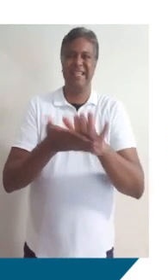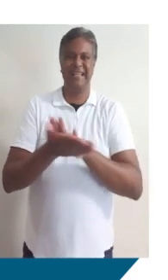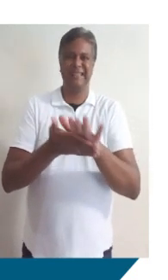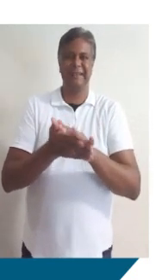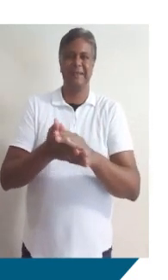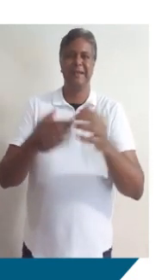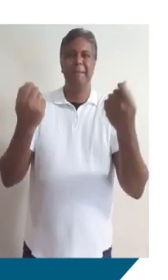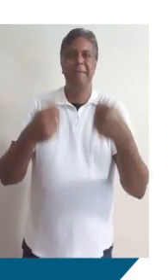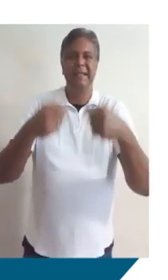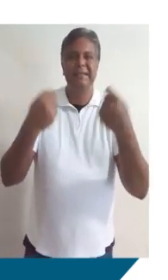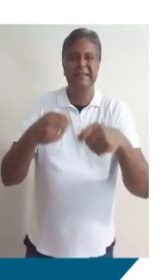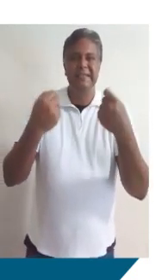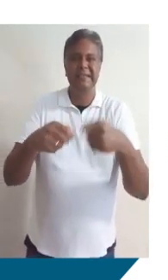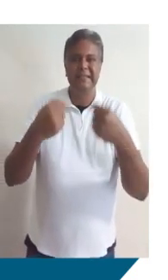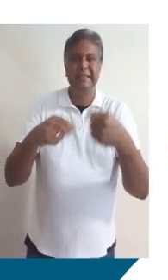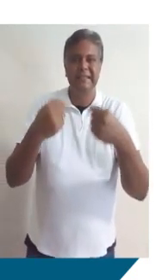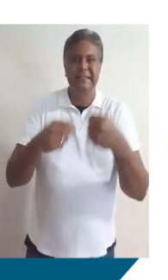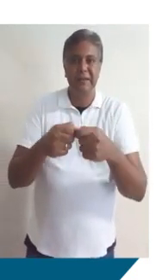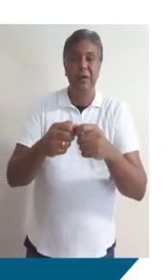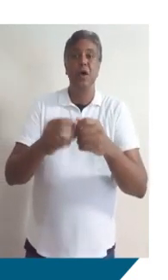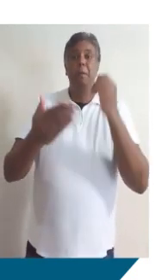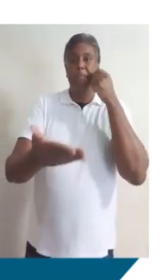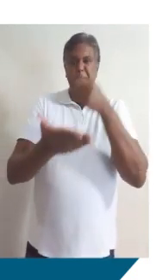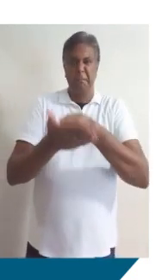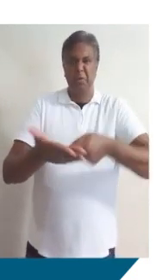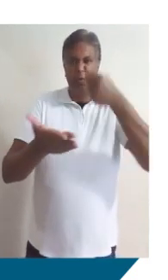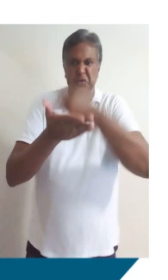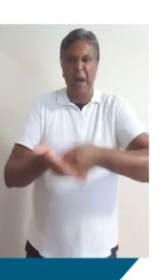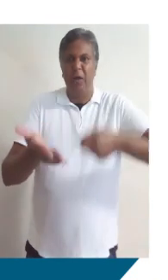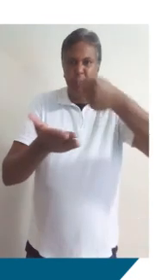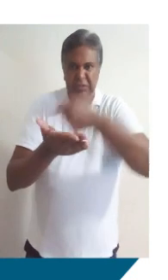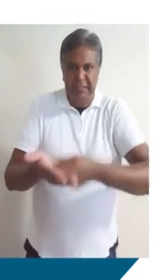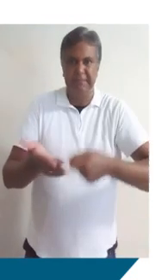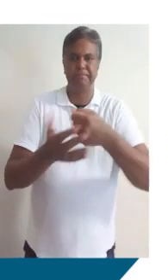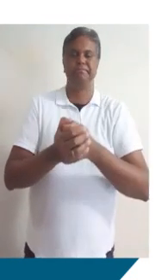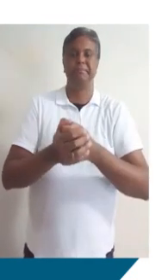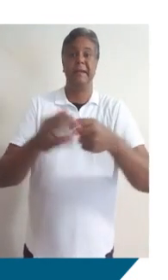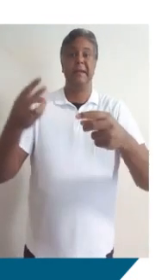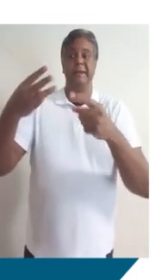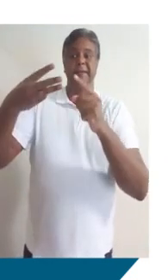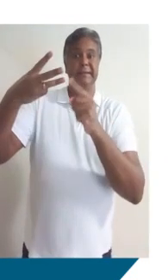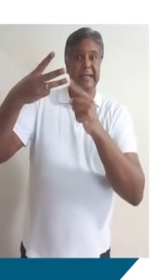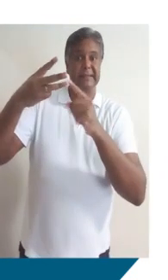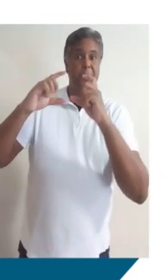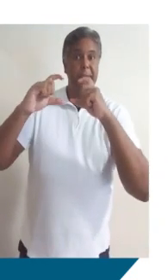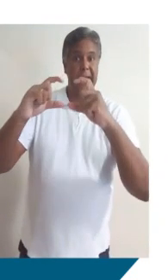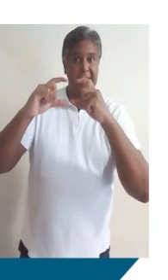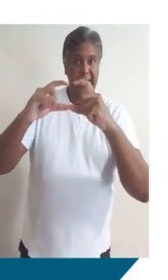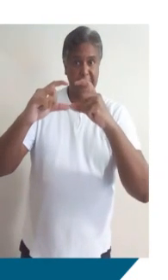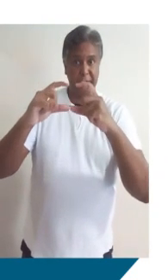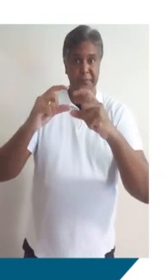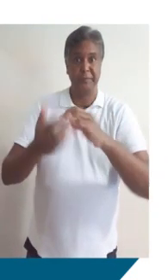fundamentando, comprovando que há negligência governamental. Vamos ao terceiro parágrafo. Outro assim,